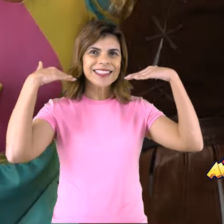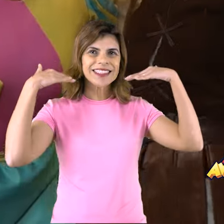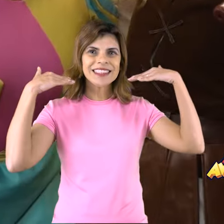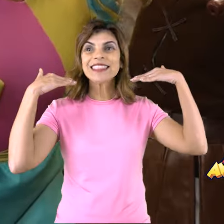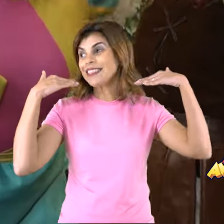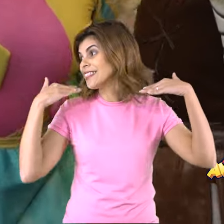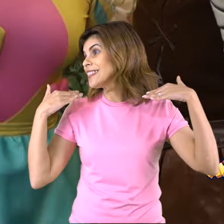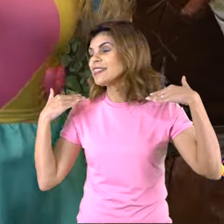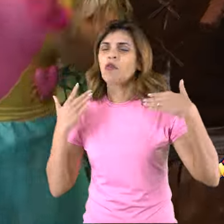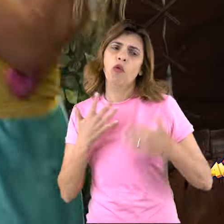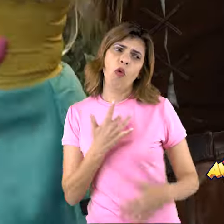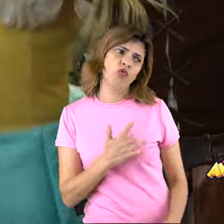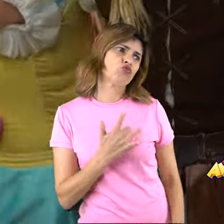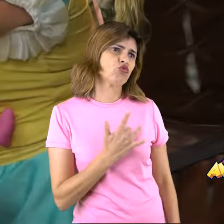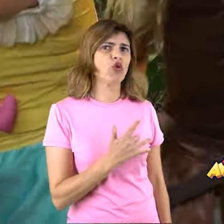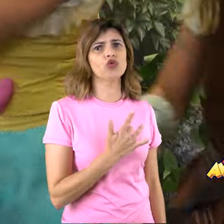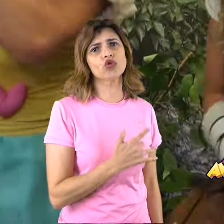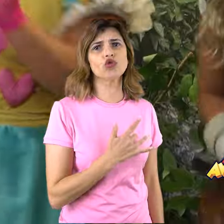Pobrezinho!